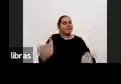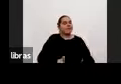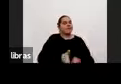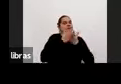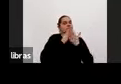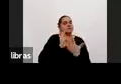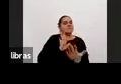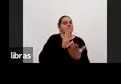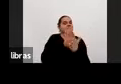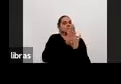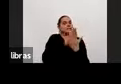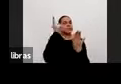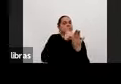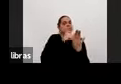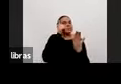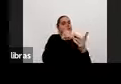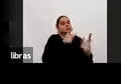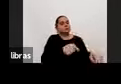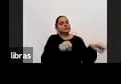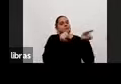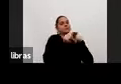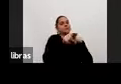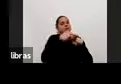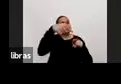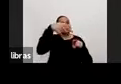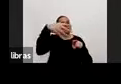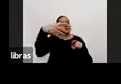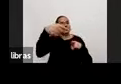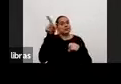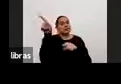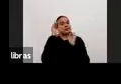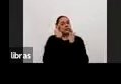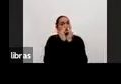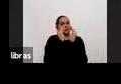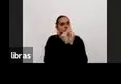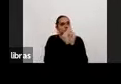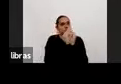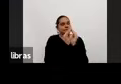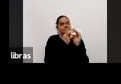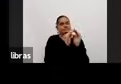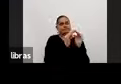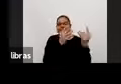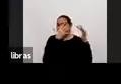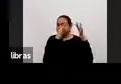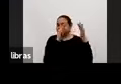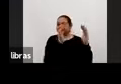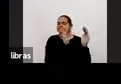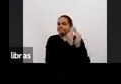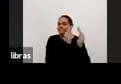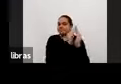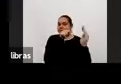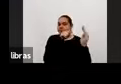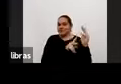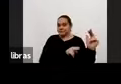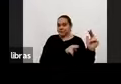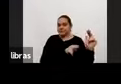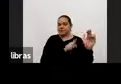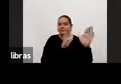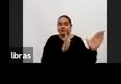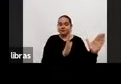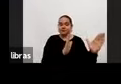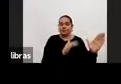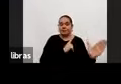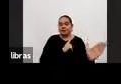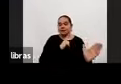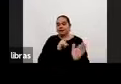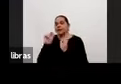quando conseguiu a reintegração dos 747 demitidos, além disso, há o desemprego, a falta